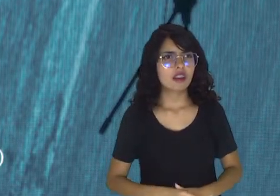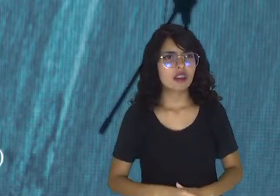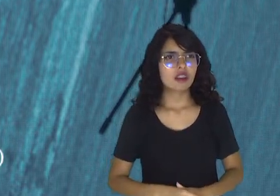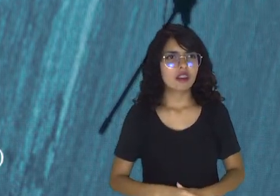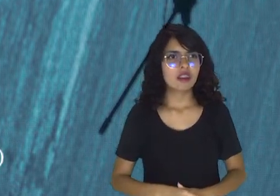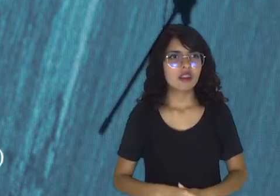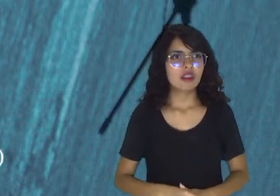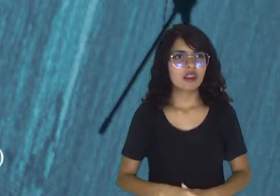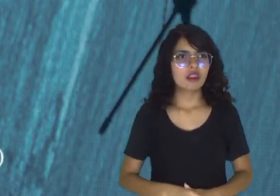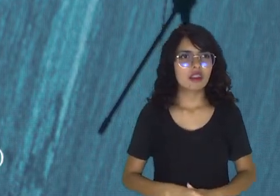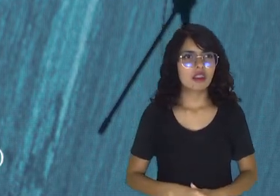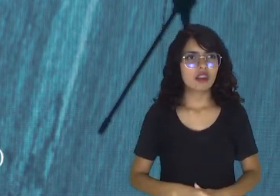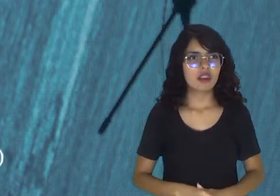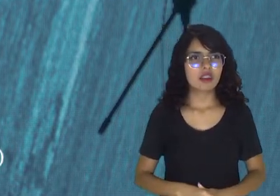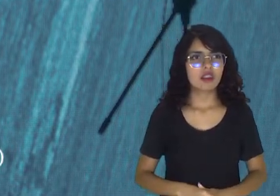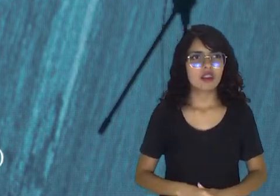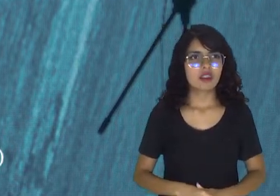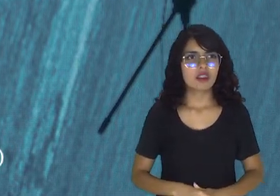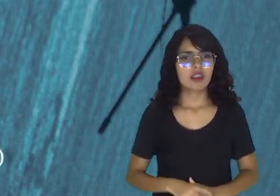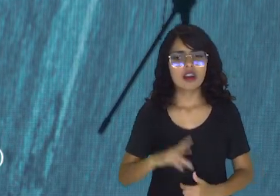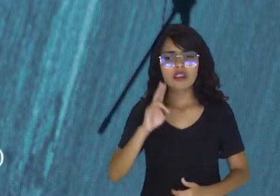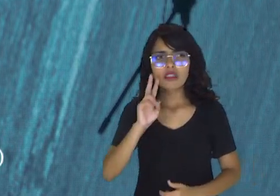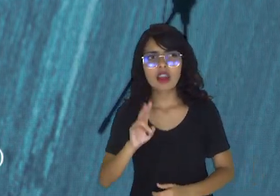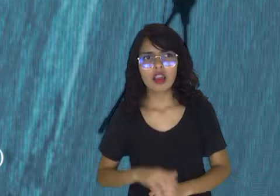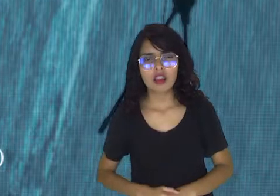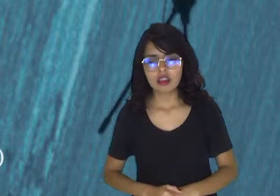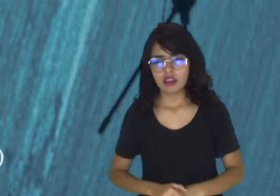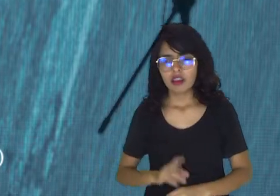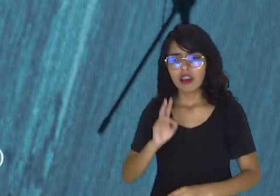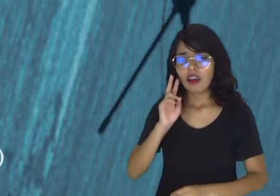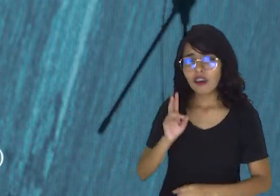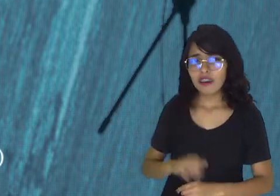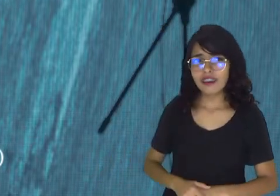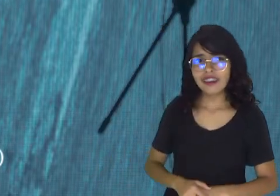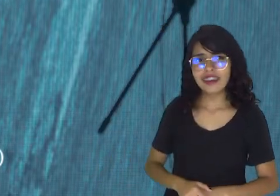Ó menino, Jesus, menino aqui ó, de verde, camisa verde,